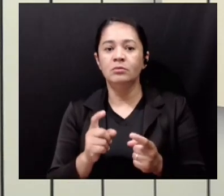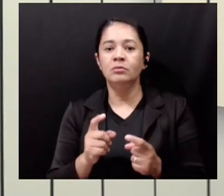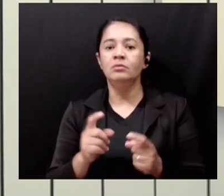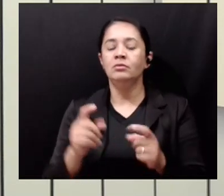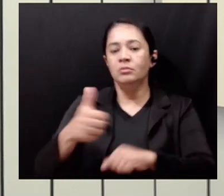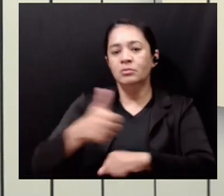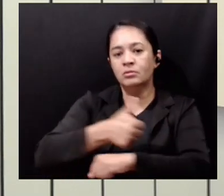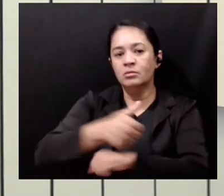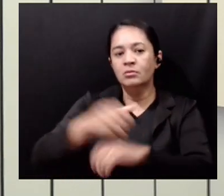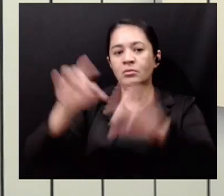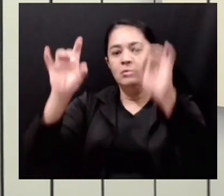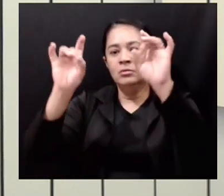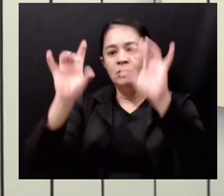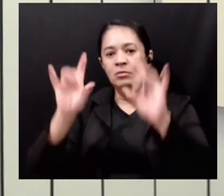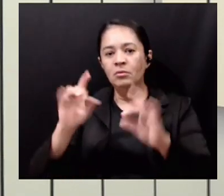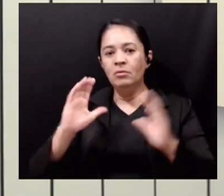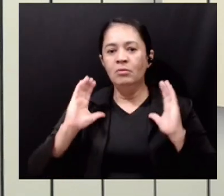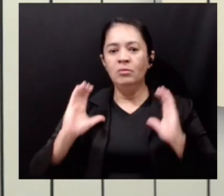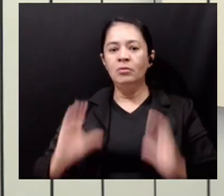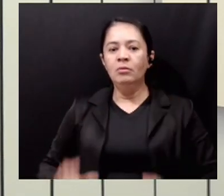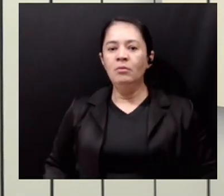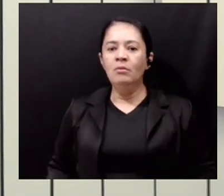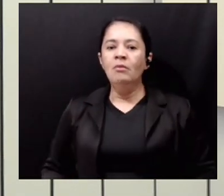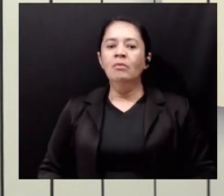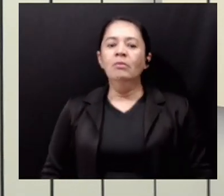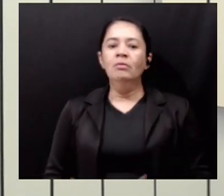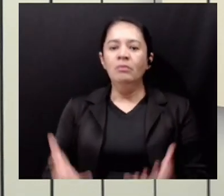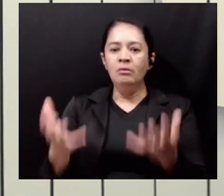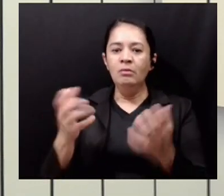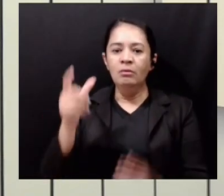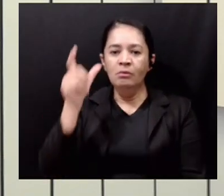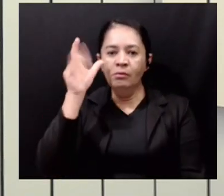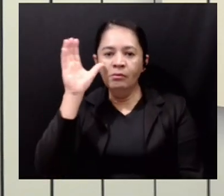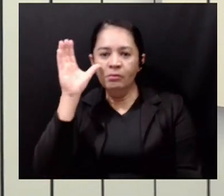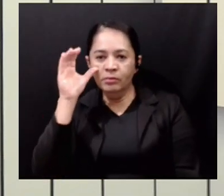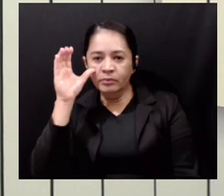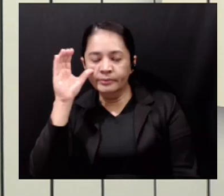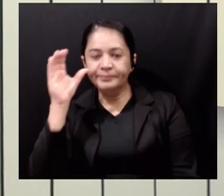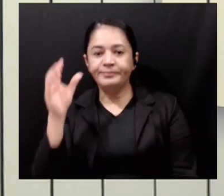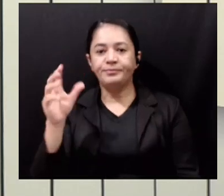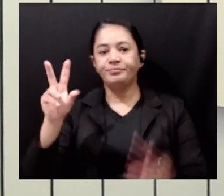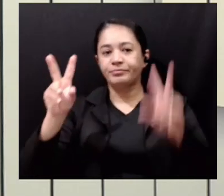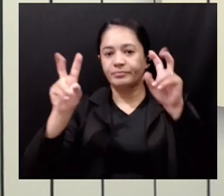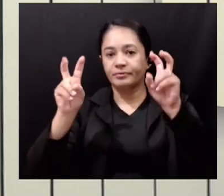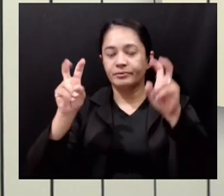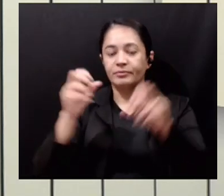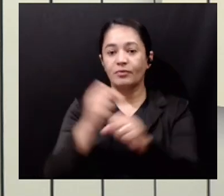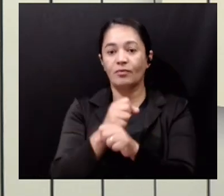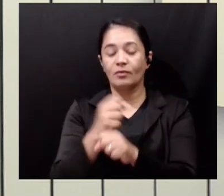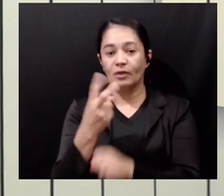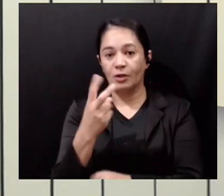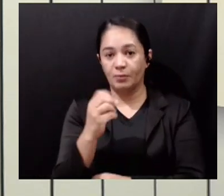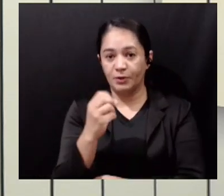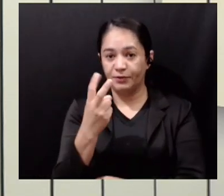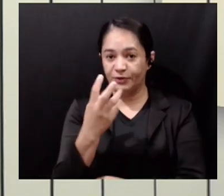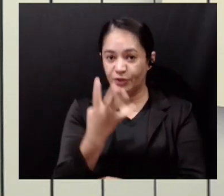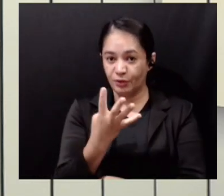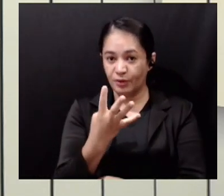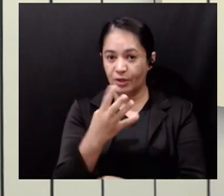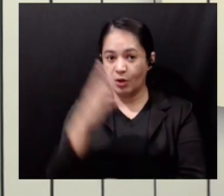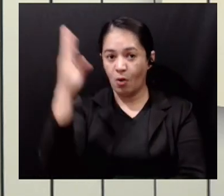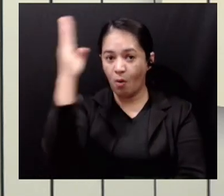e cidadãos interessados no tema. Em 2024, o Brasil já contava com